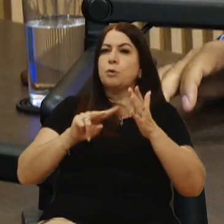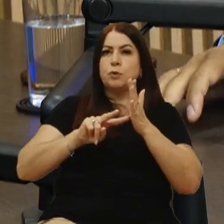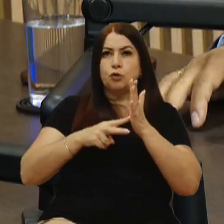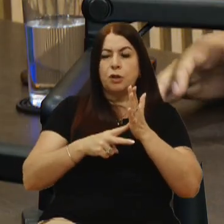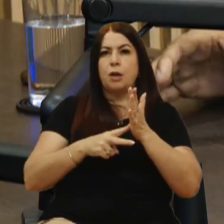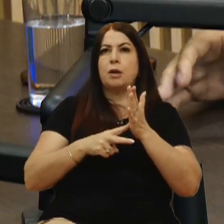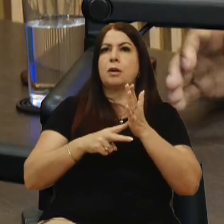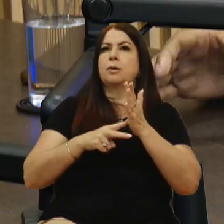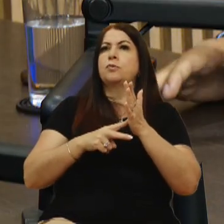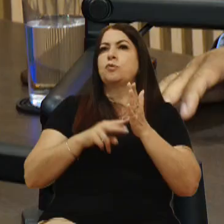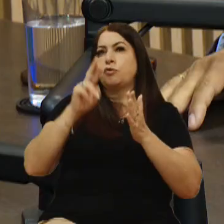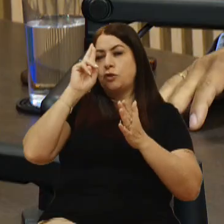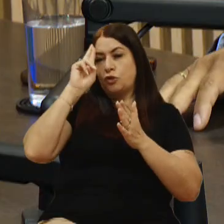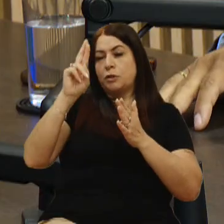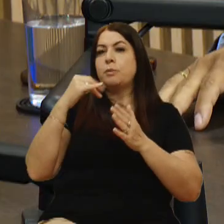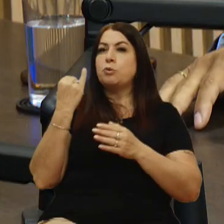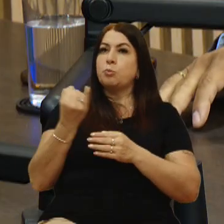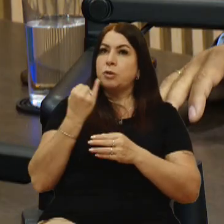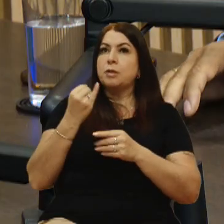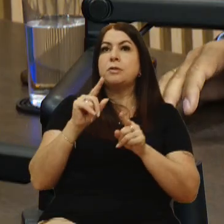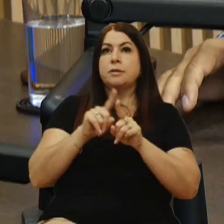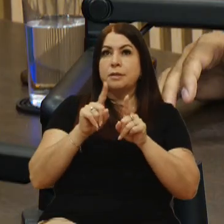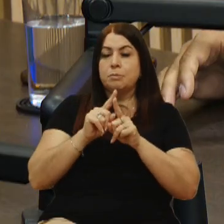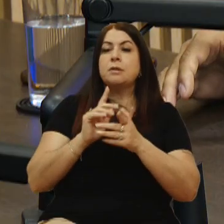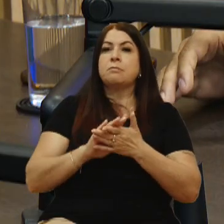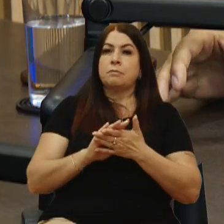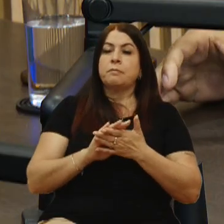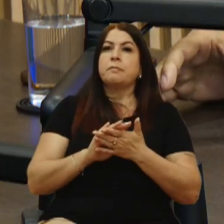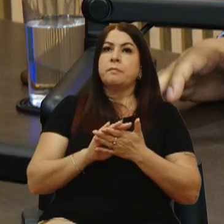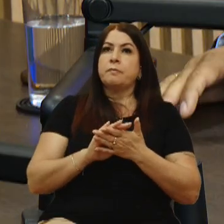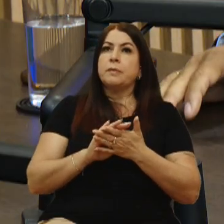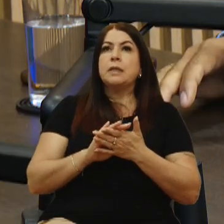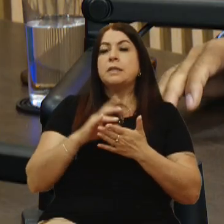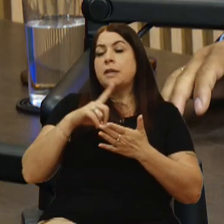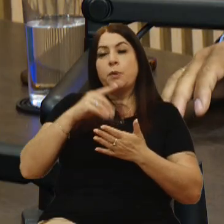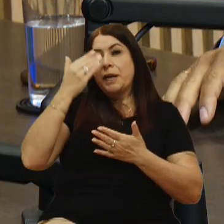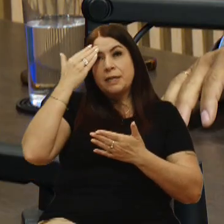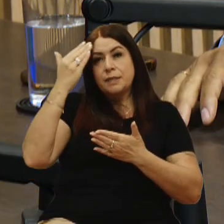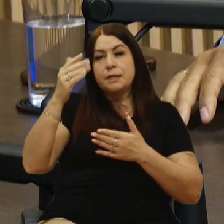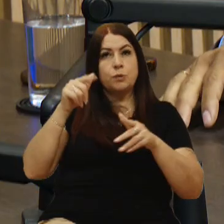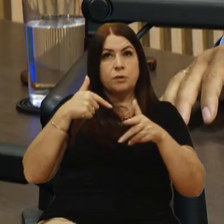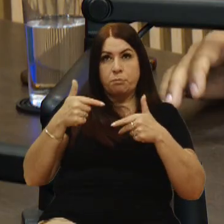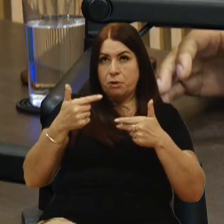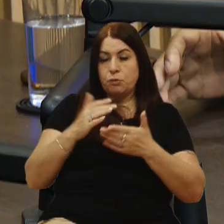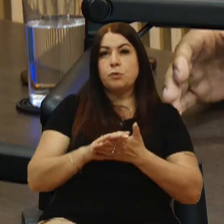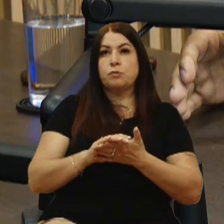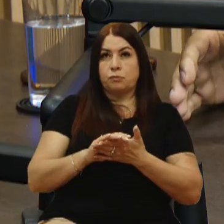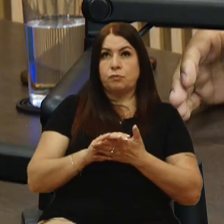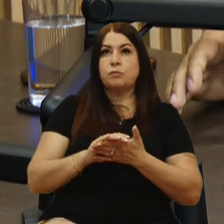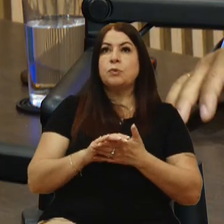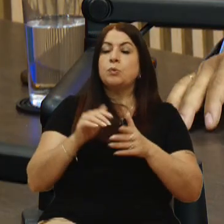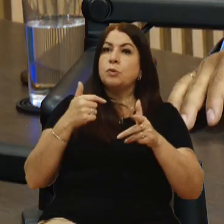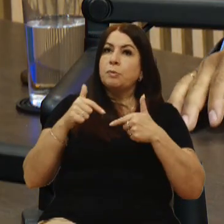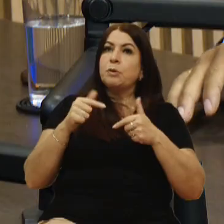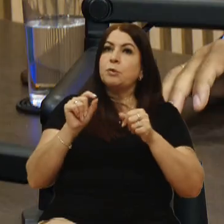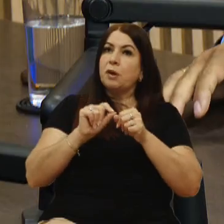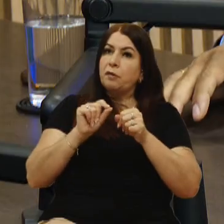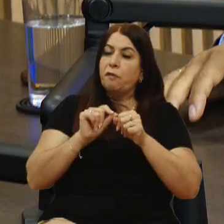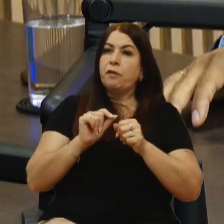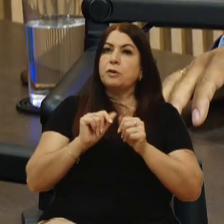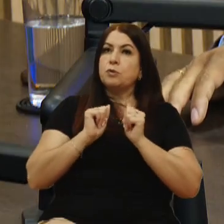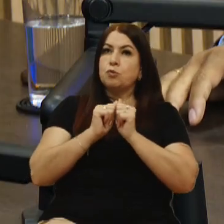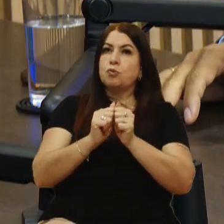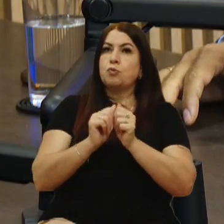os dirigentes sindicais, então é muito importante, a gente só tem a agradecer aos trabalhadores, né? E o trabalho que a gente faz